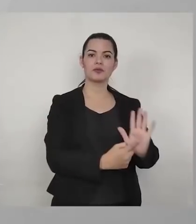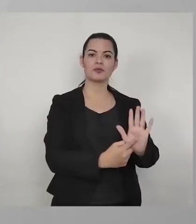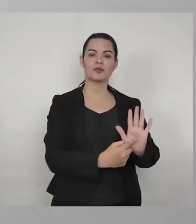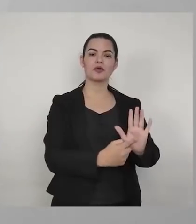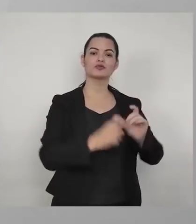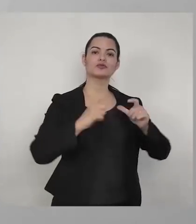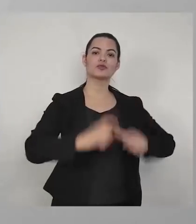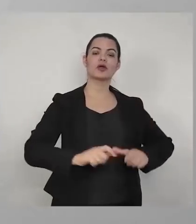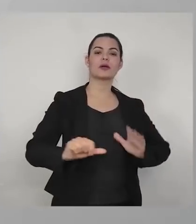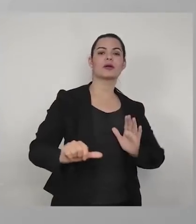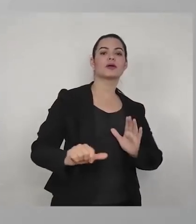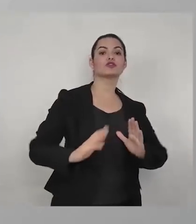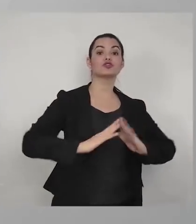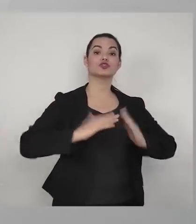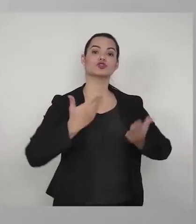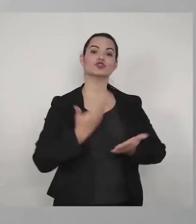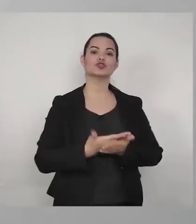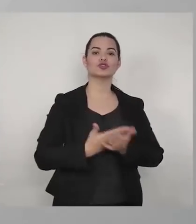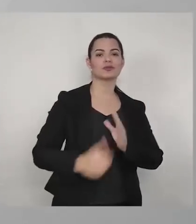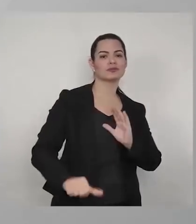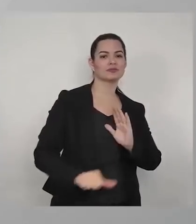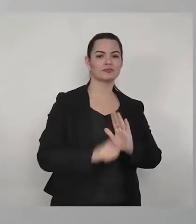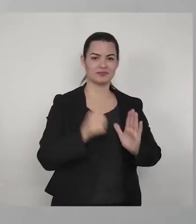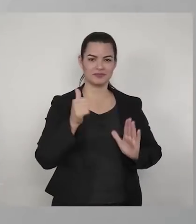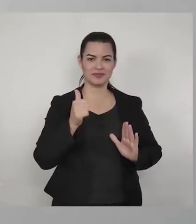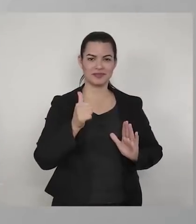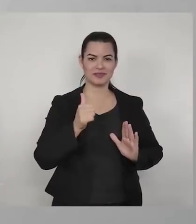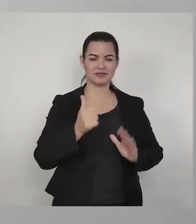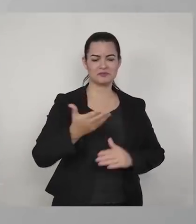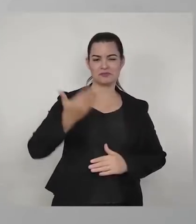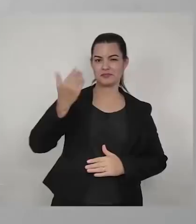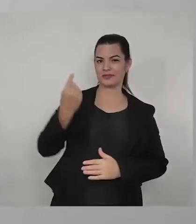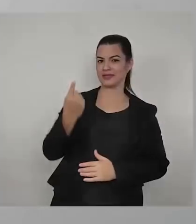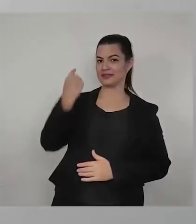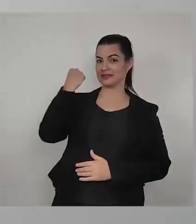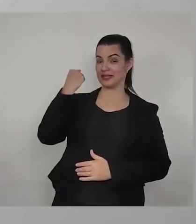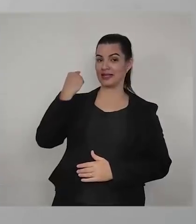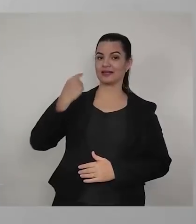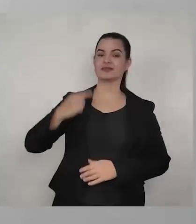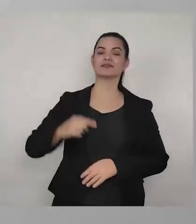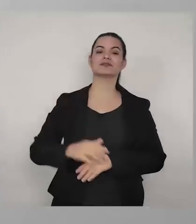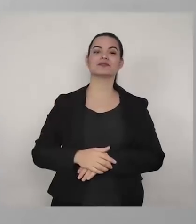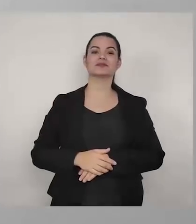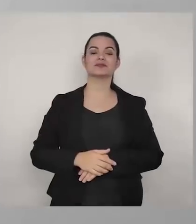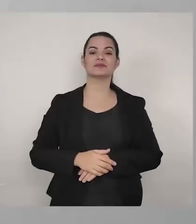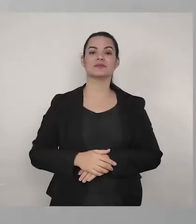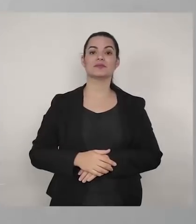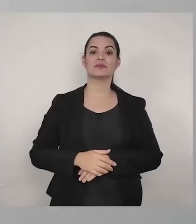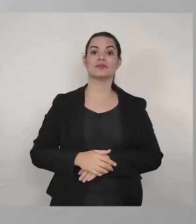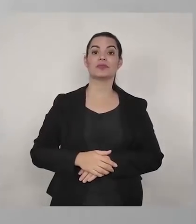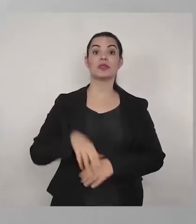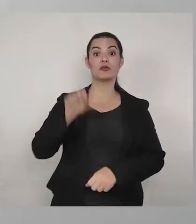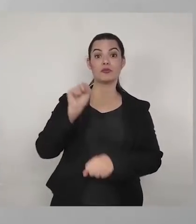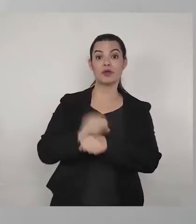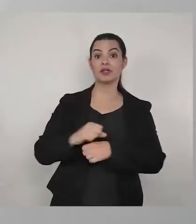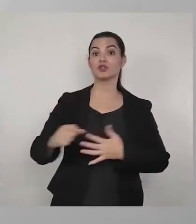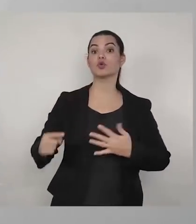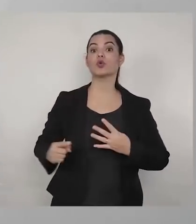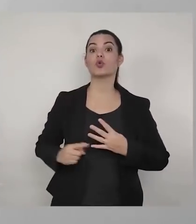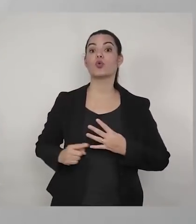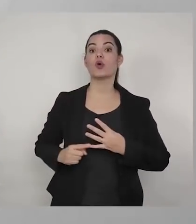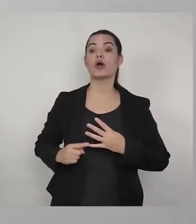escolas que nós tínhamos lá na época do descobrimento. Numa quarta parada, temos a